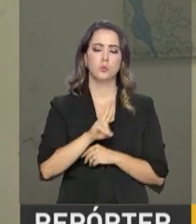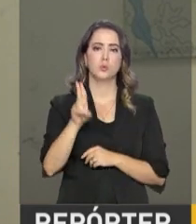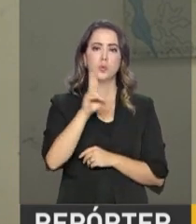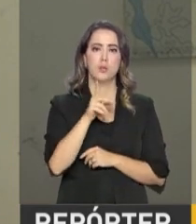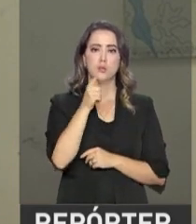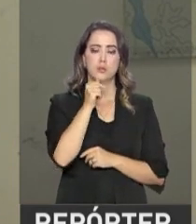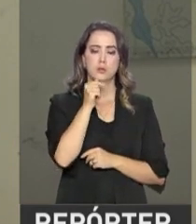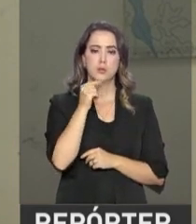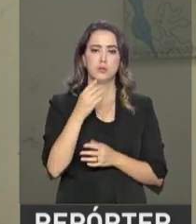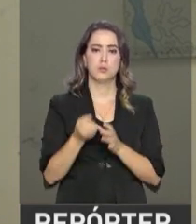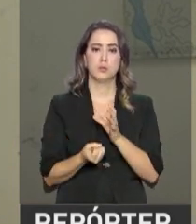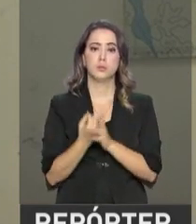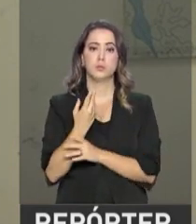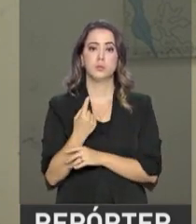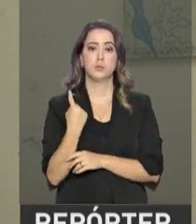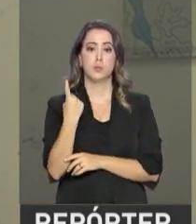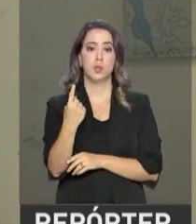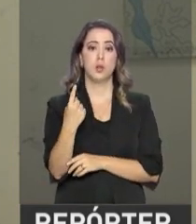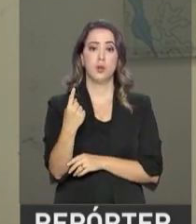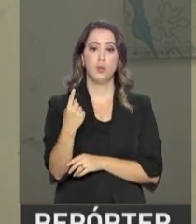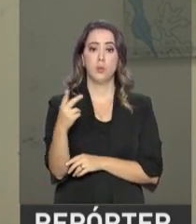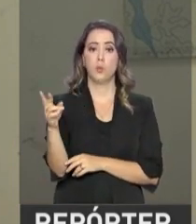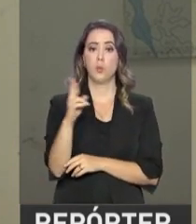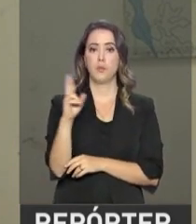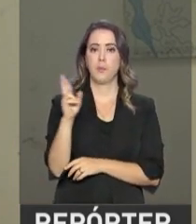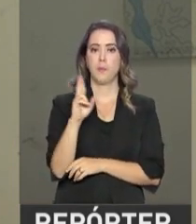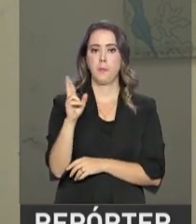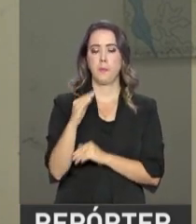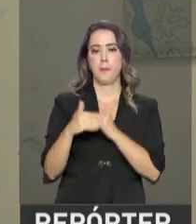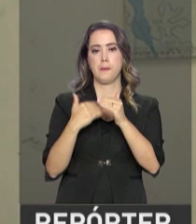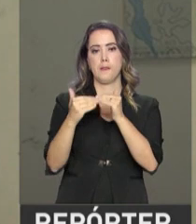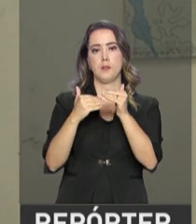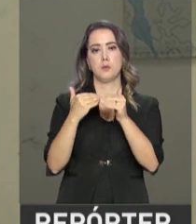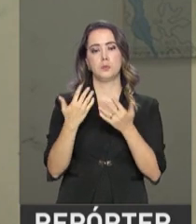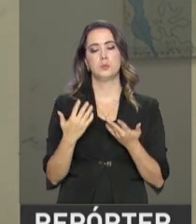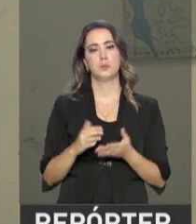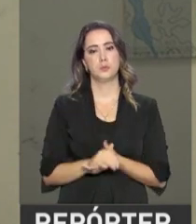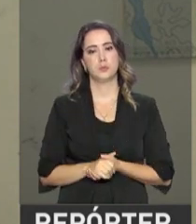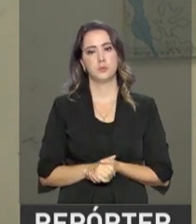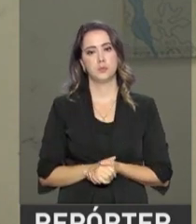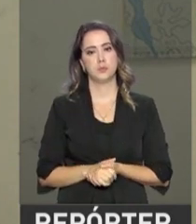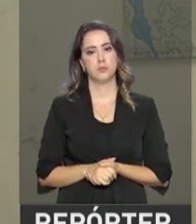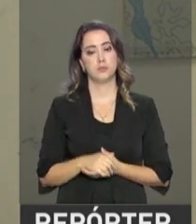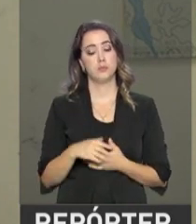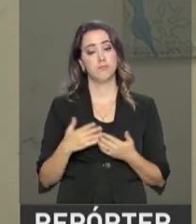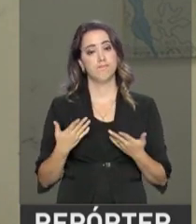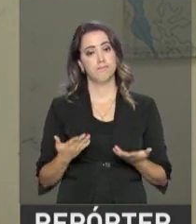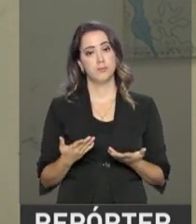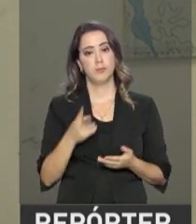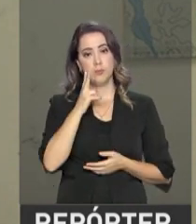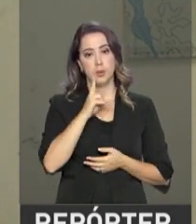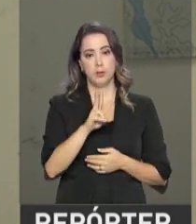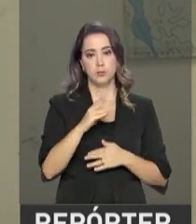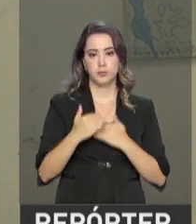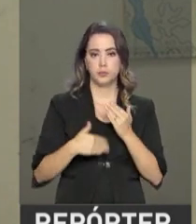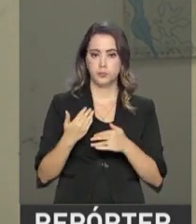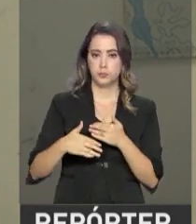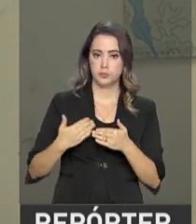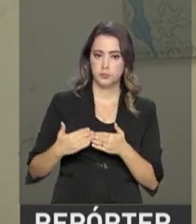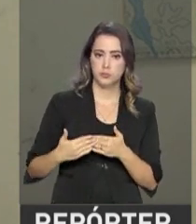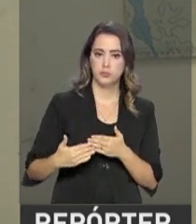água para gerar algum real de valor adicionado à medida que a série for avançando